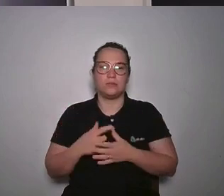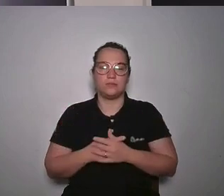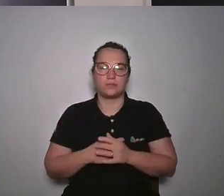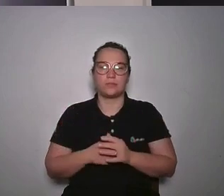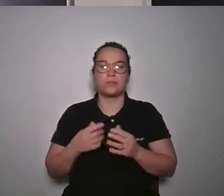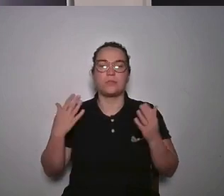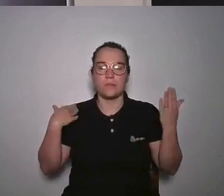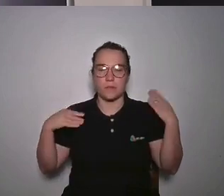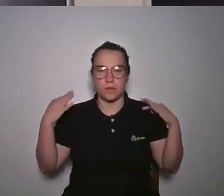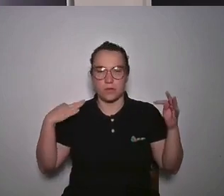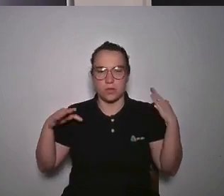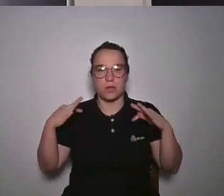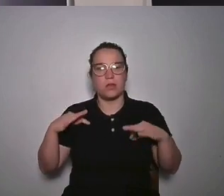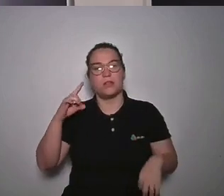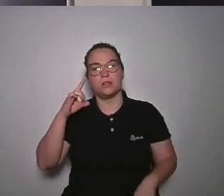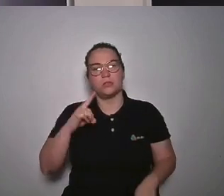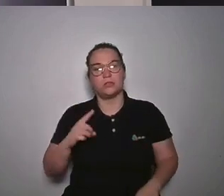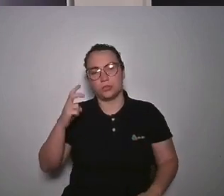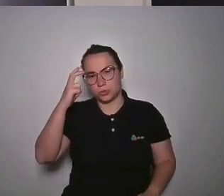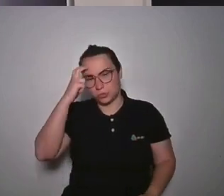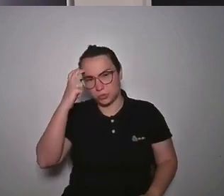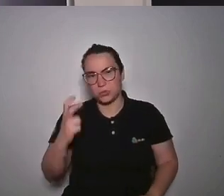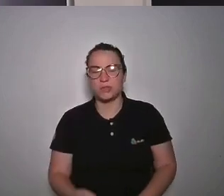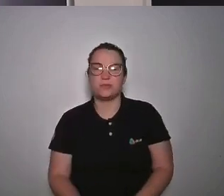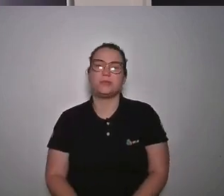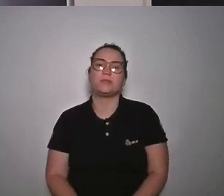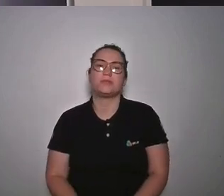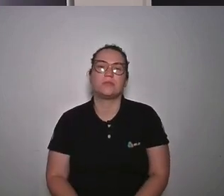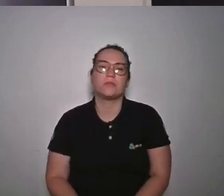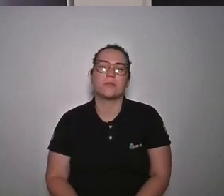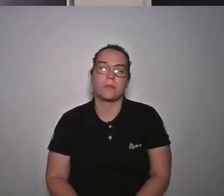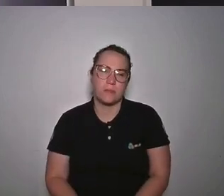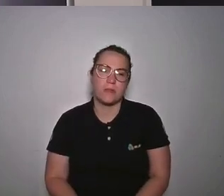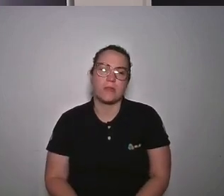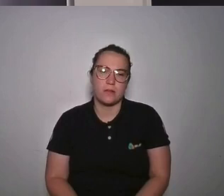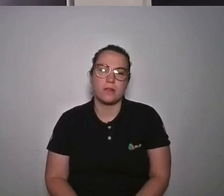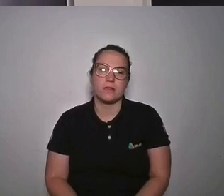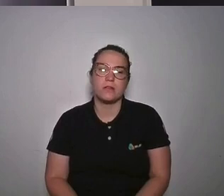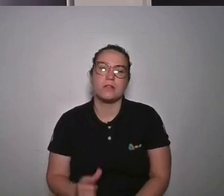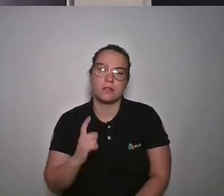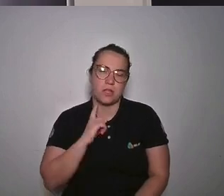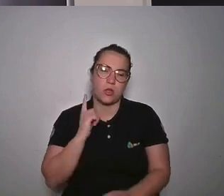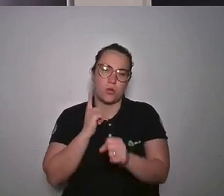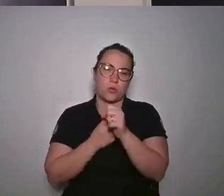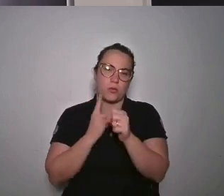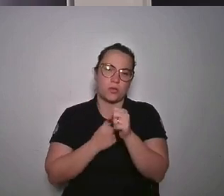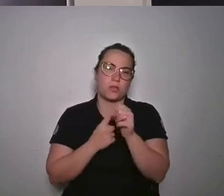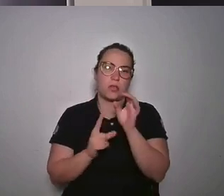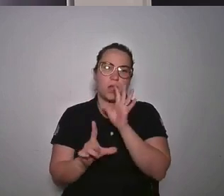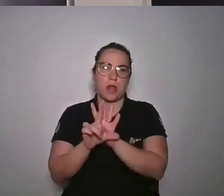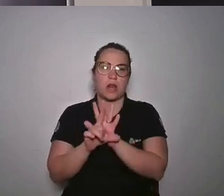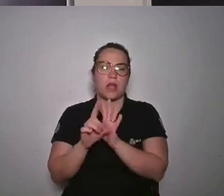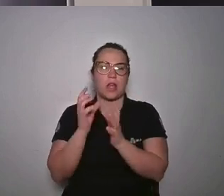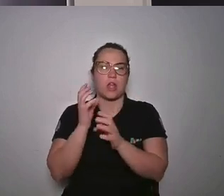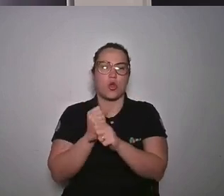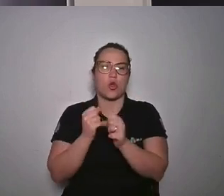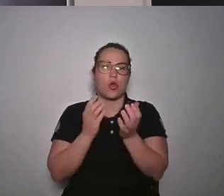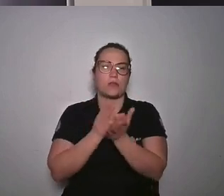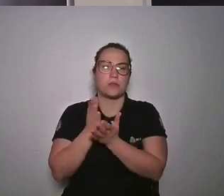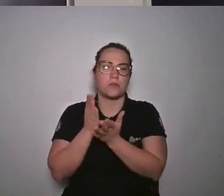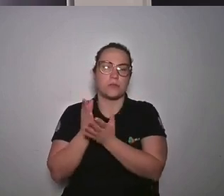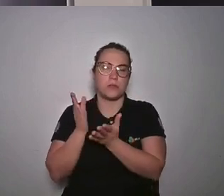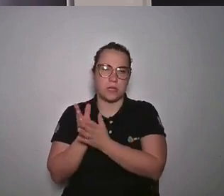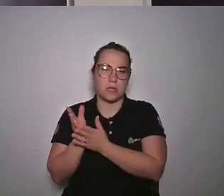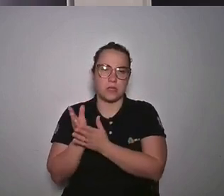Turísticas e Diretoria de Cultura. Então, ali está o município, a sua lei orçamentária